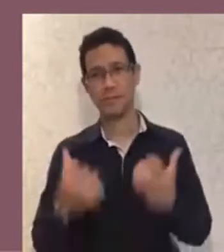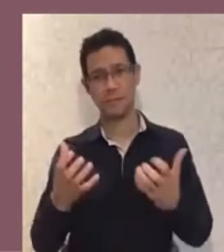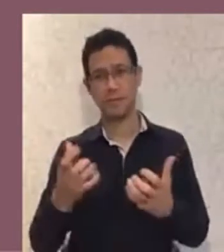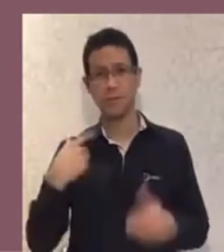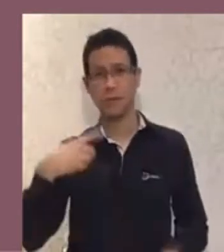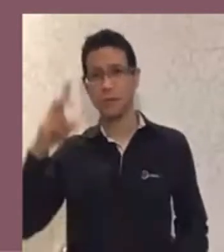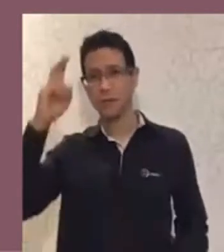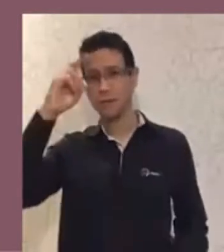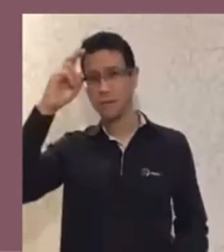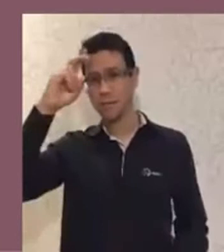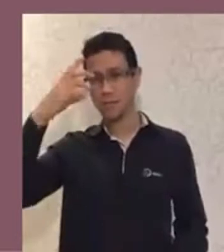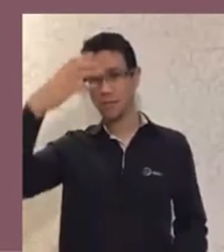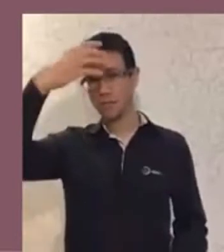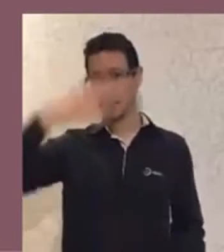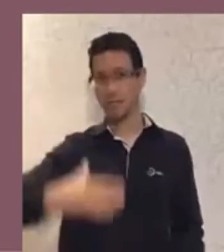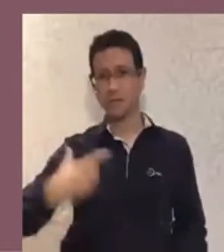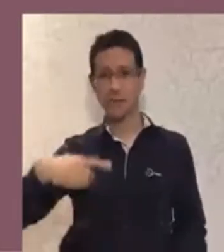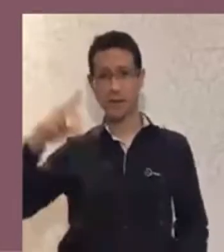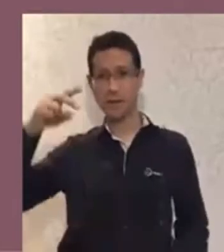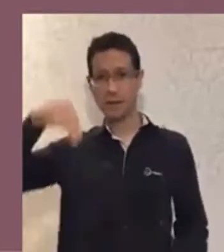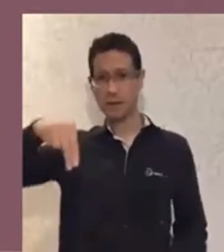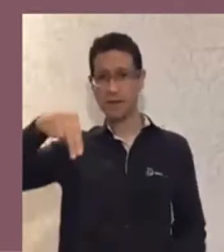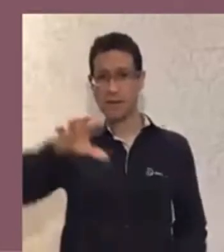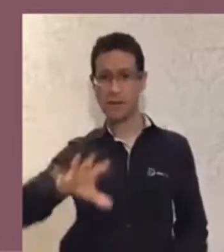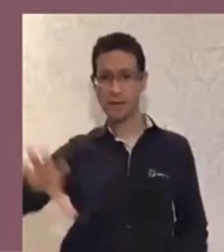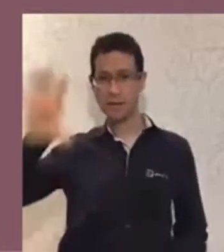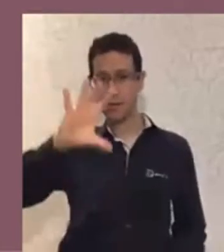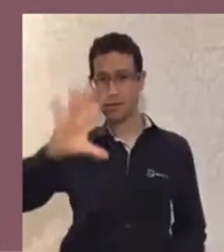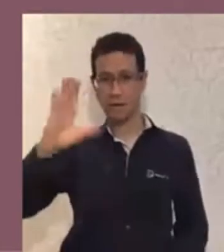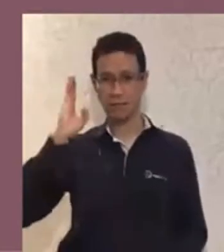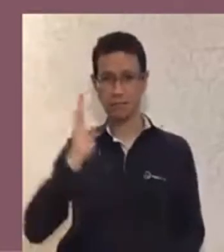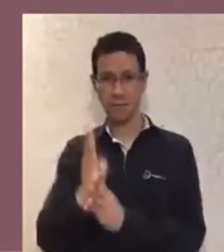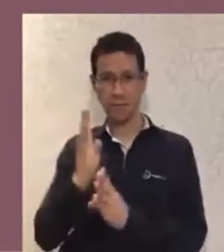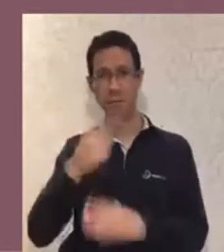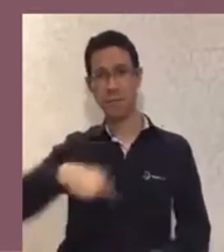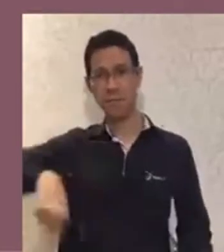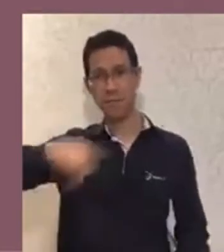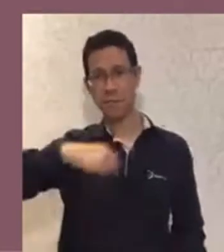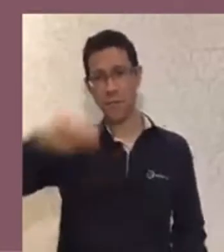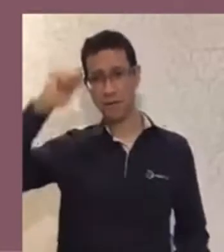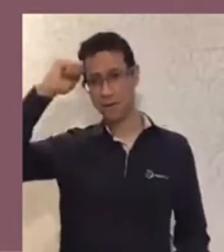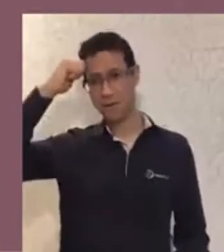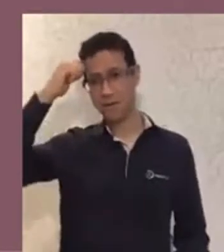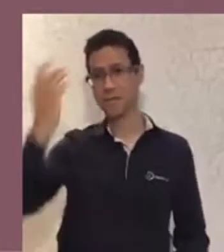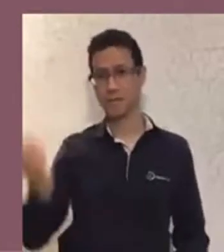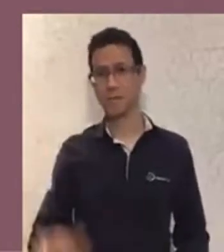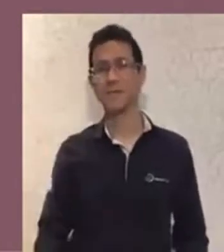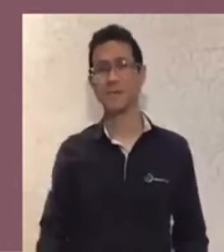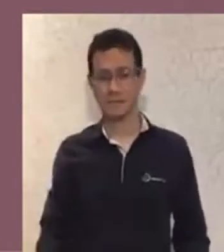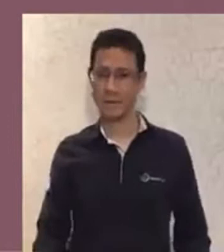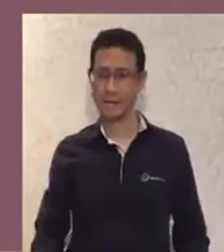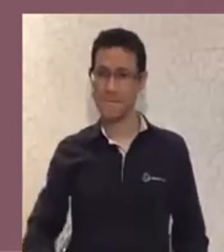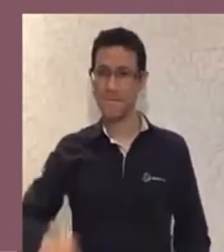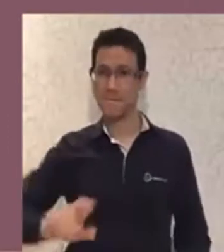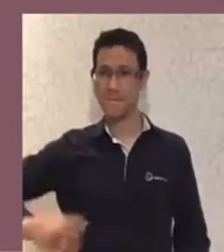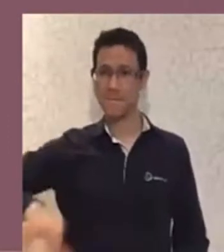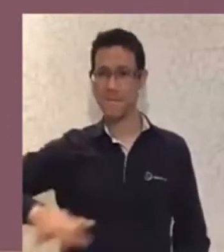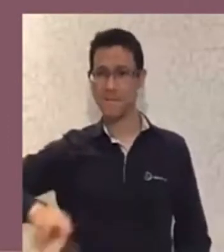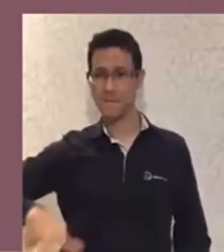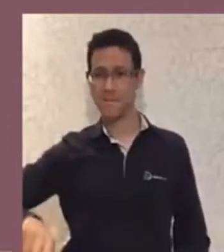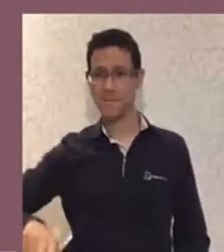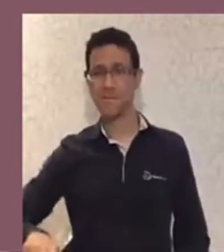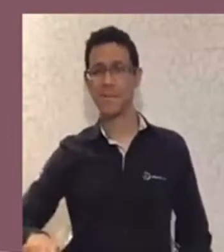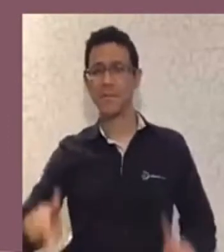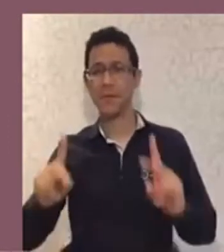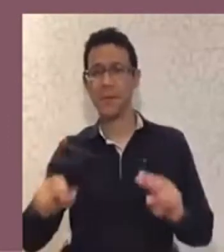nacional. Mas não, nós negros, né? Mas não como se fôssemos objetos de